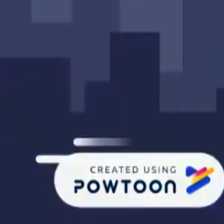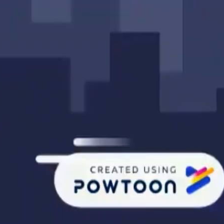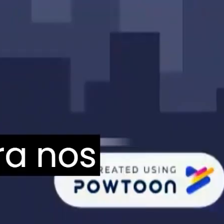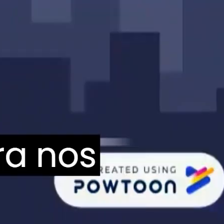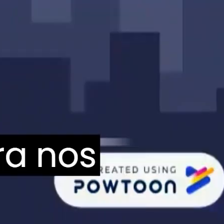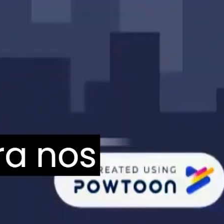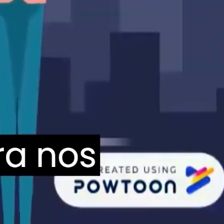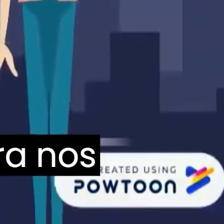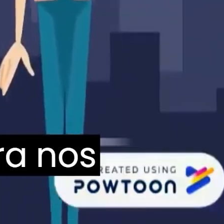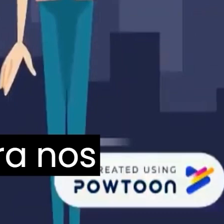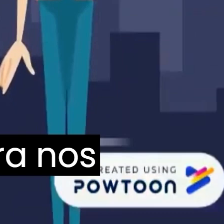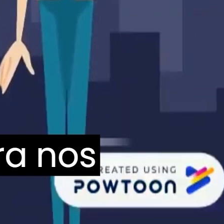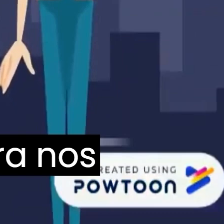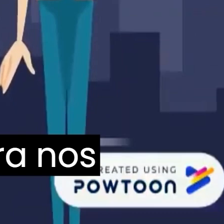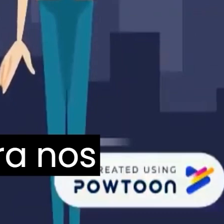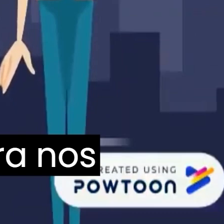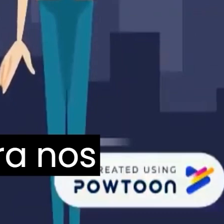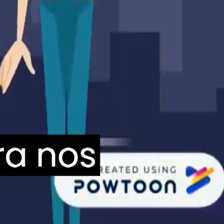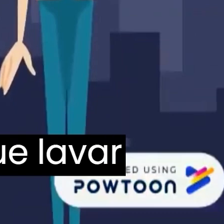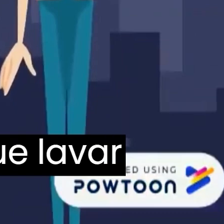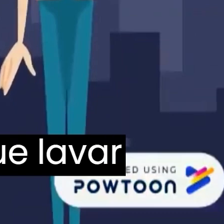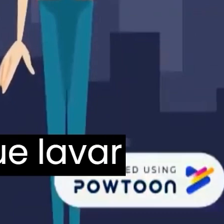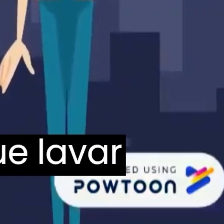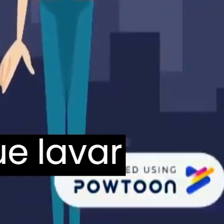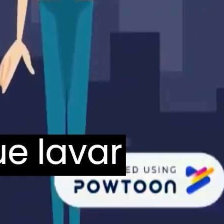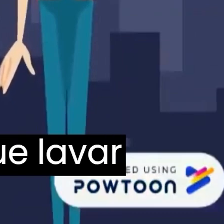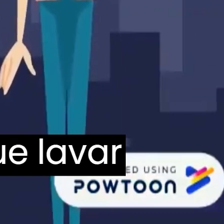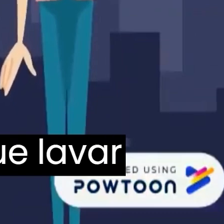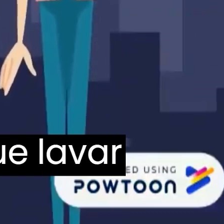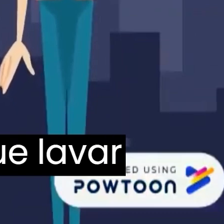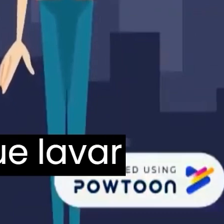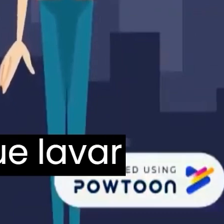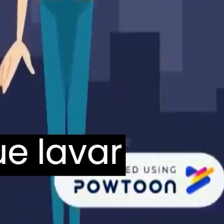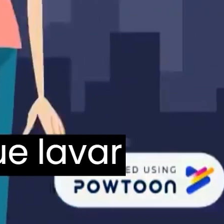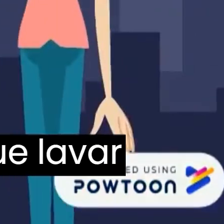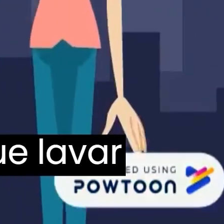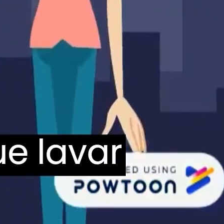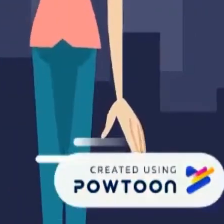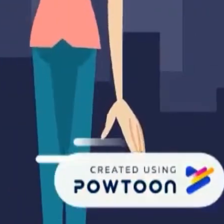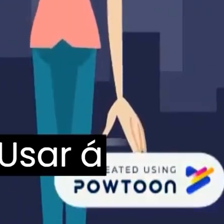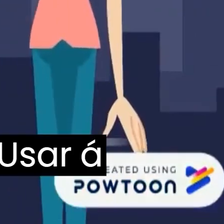mascar bien US mascarilla para proteg del